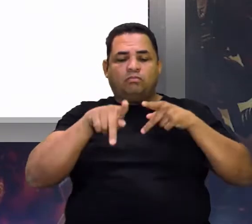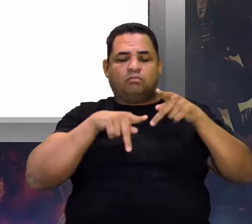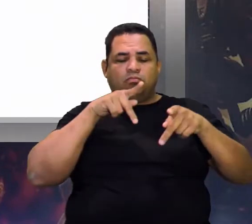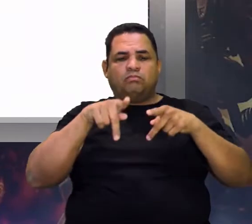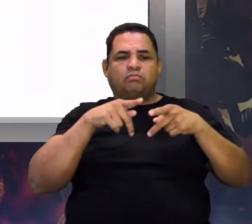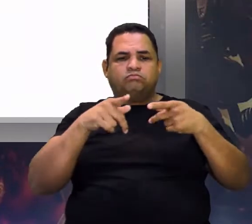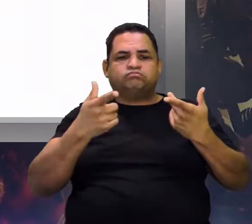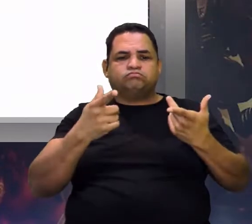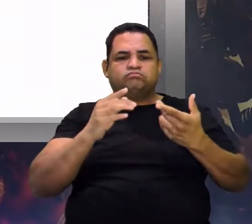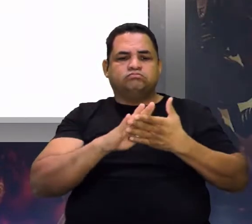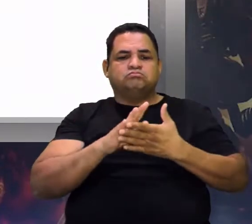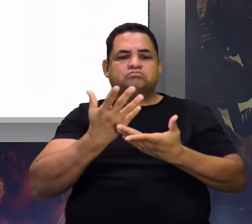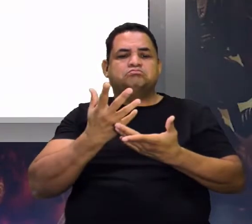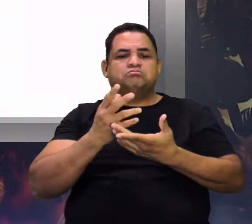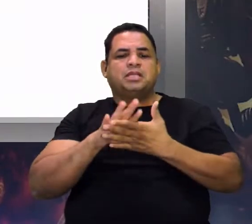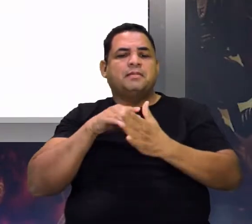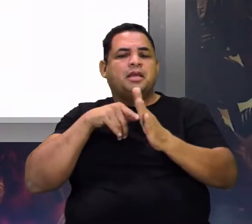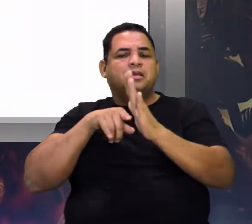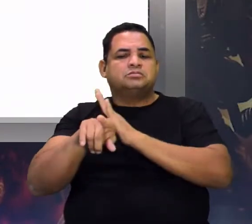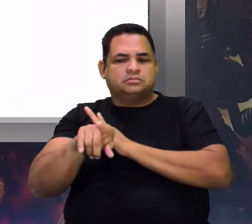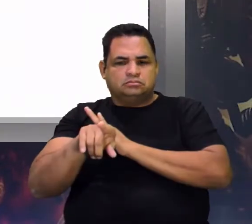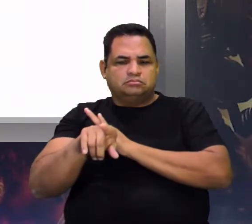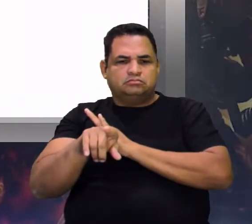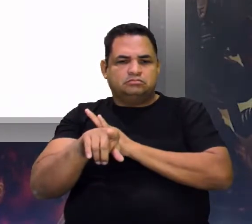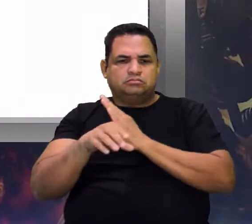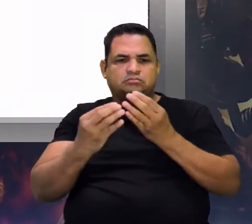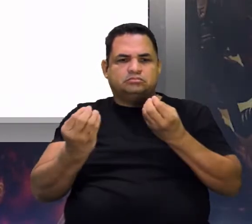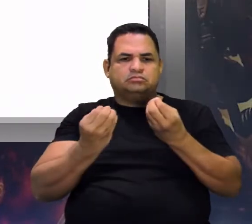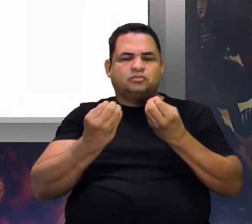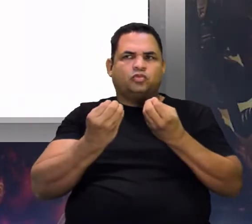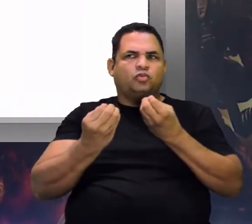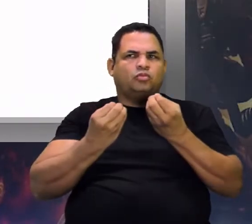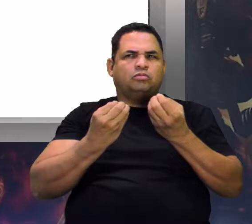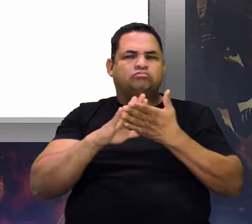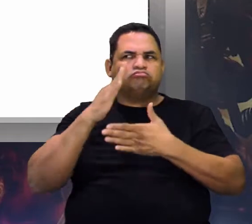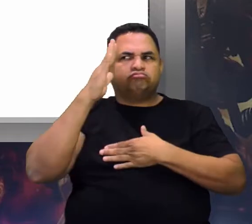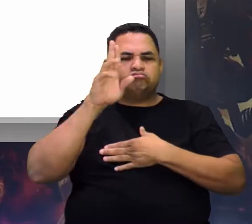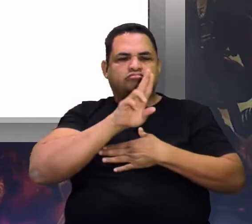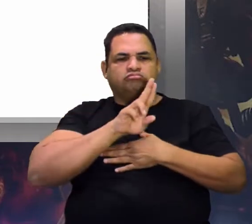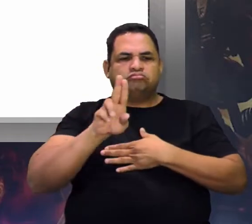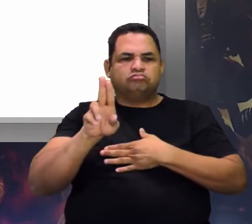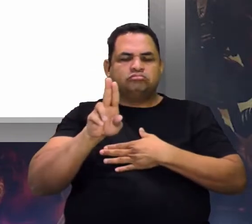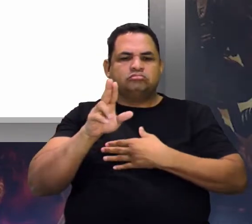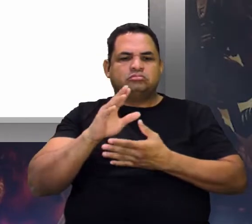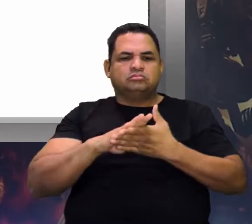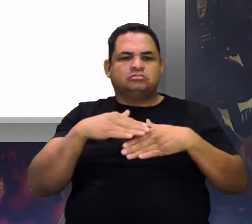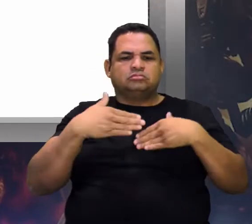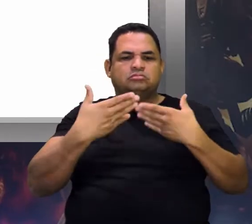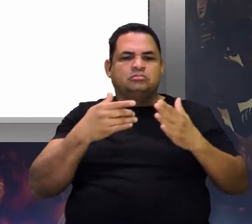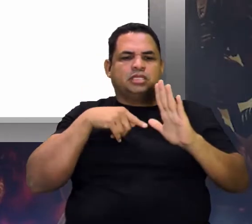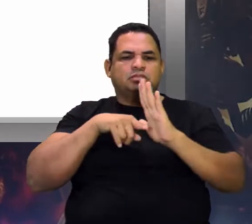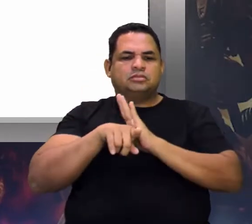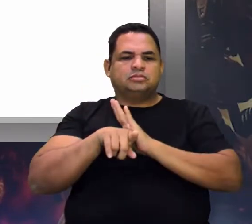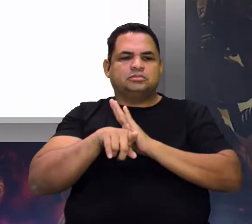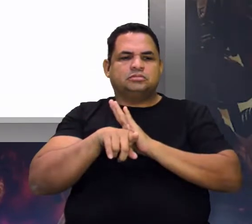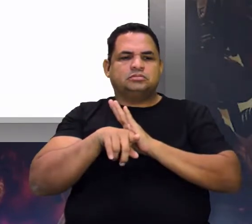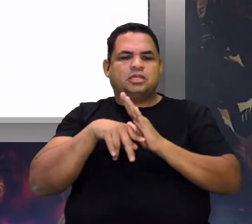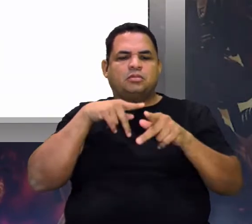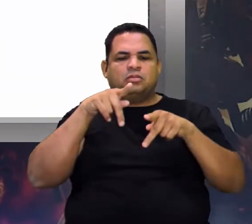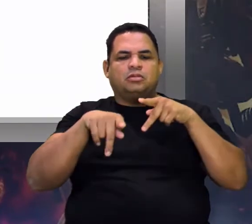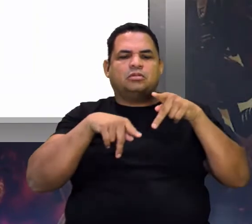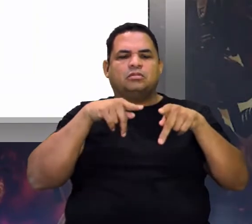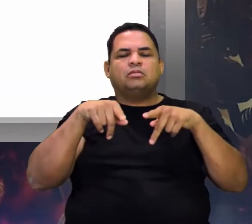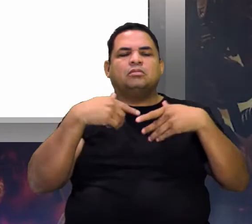era consultado. Sabe como era chamada essa consulta? Aonde se consultava a